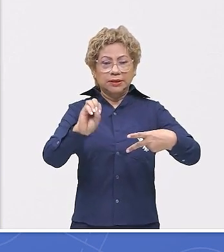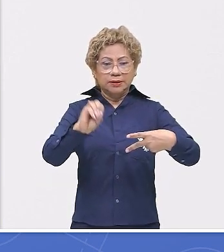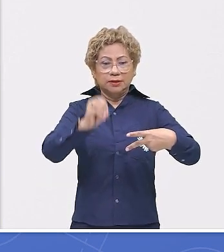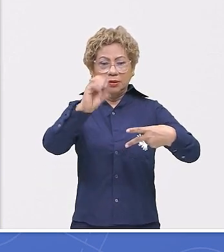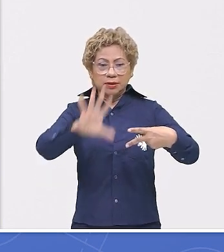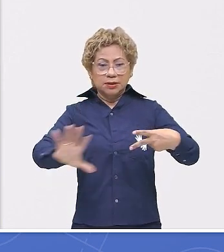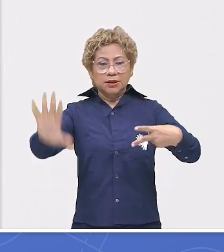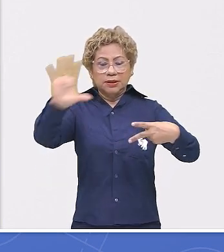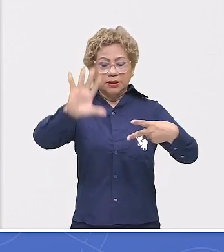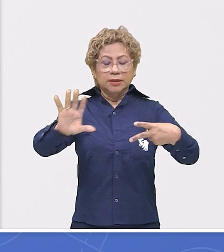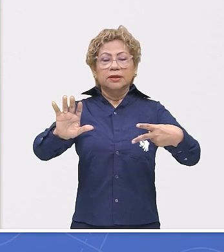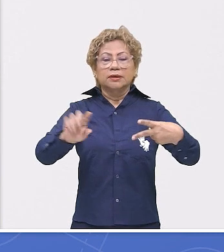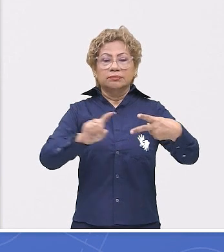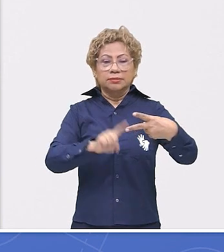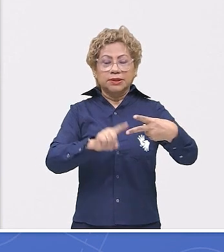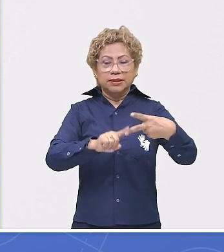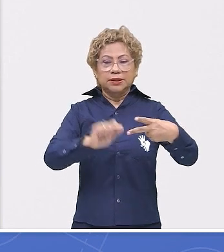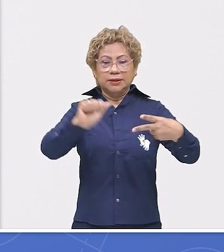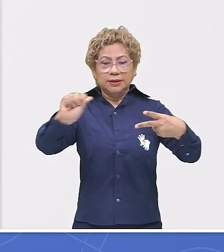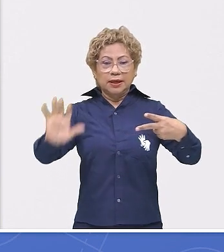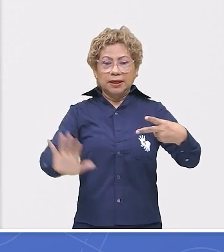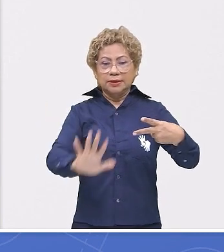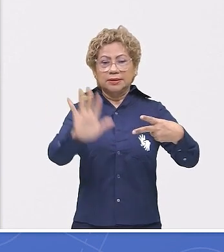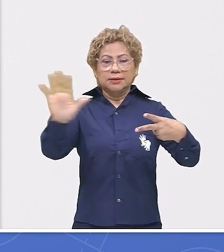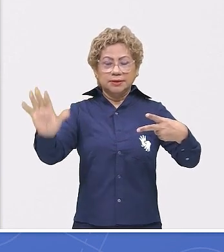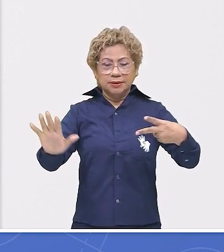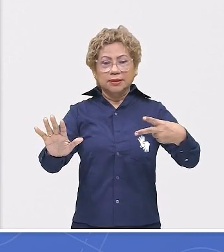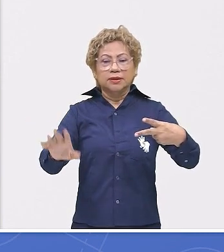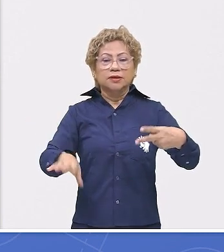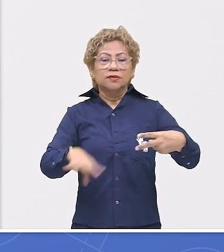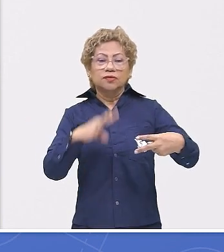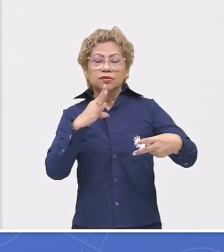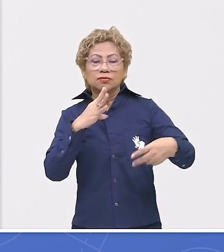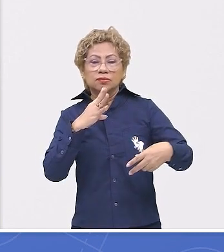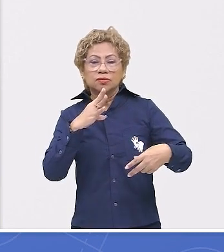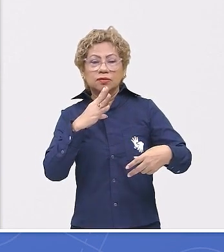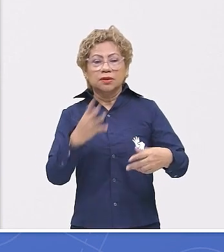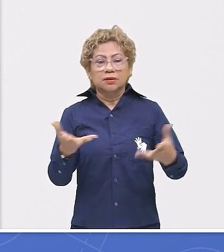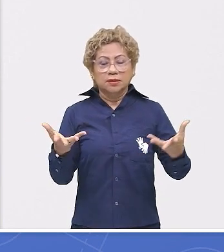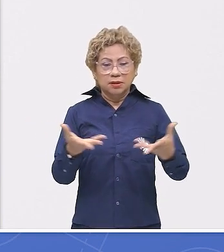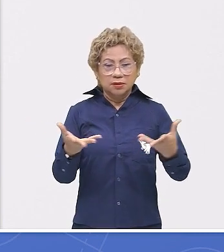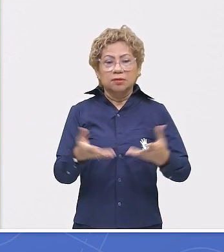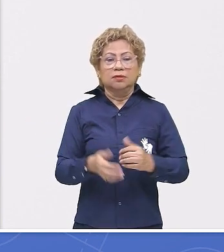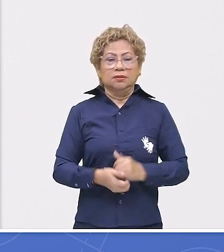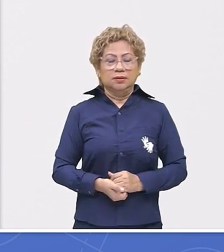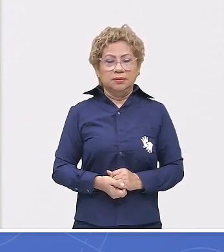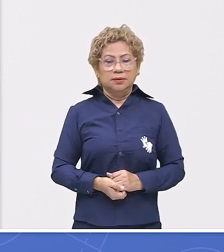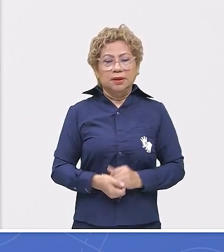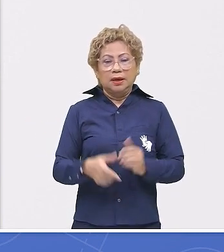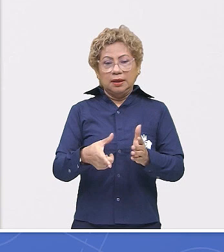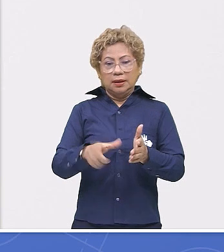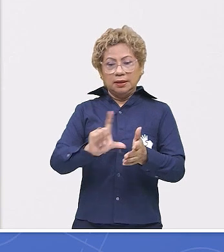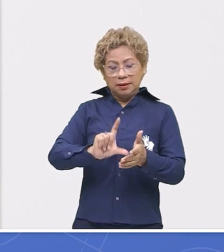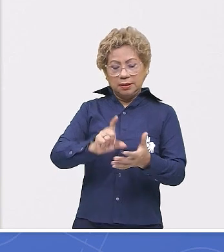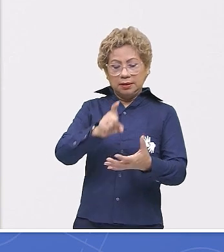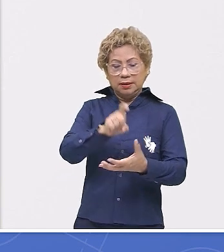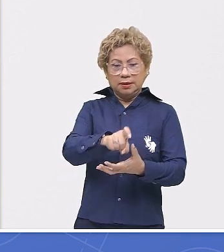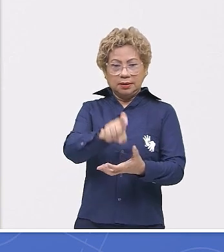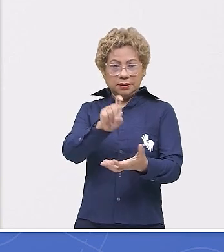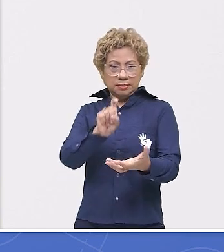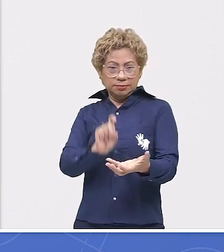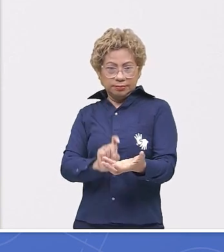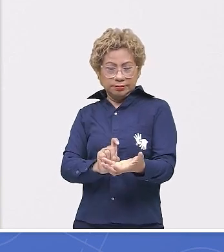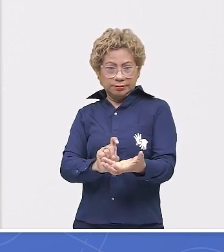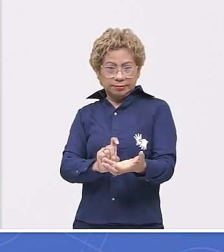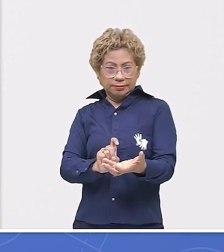conhecido também, tá? Esse limite internacional da mudança de data como o antimeridiano de Greenwich. É